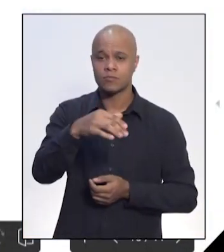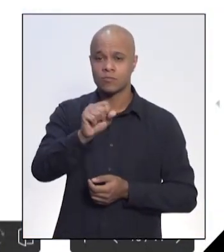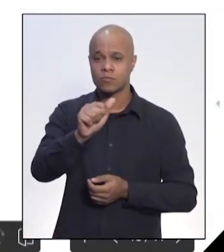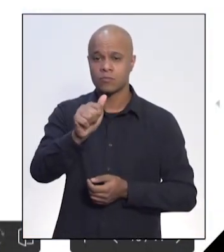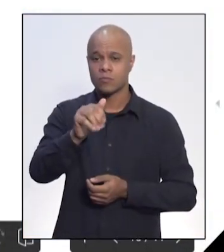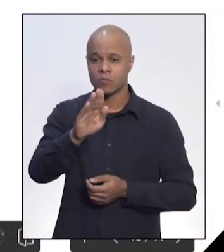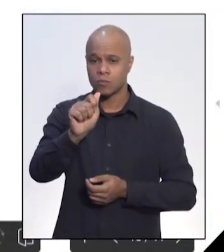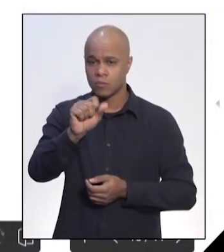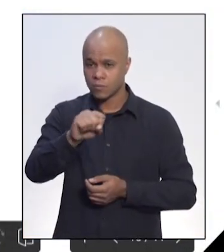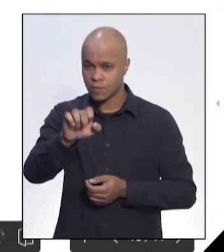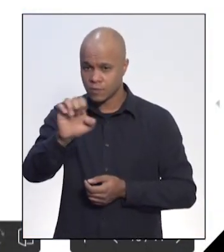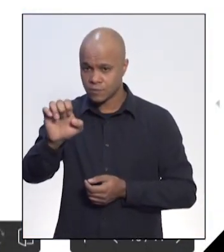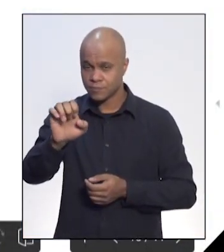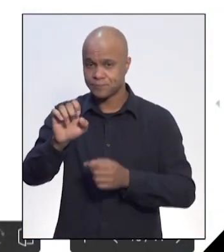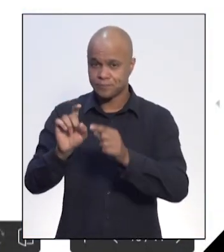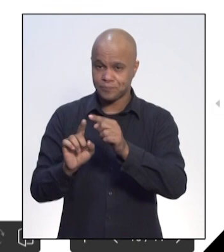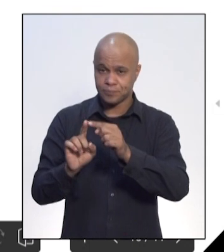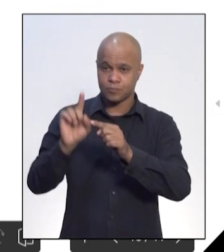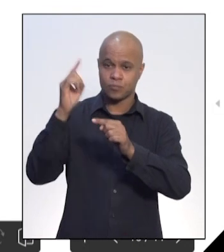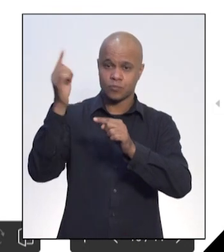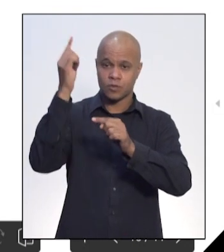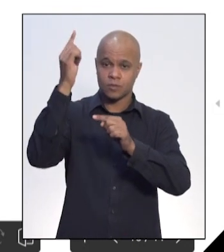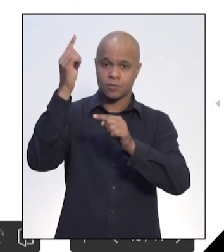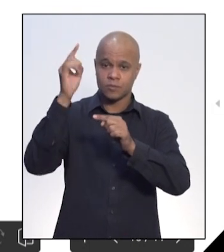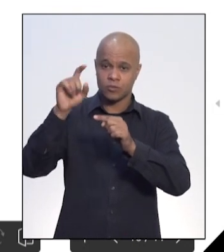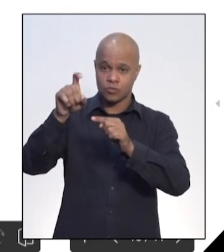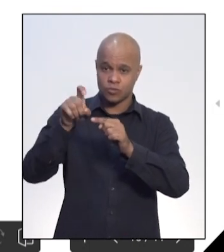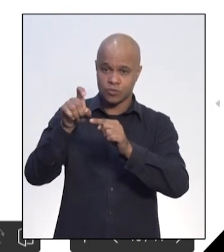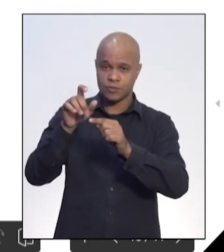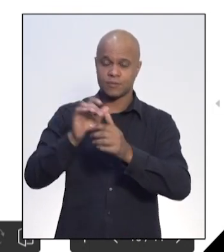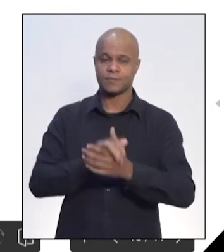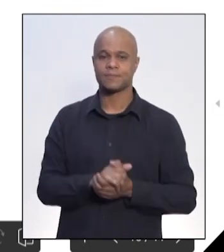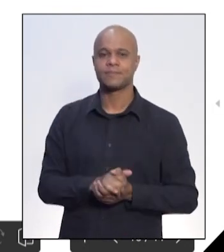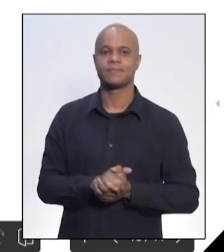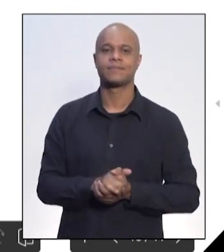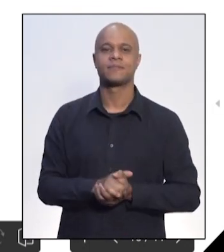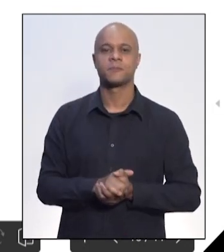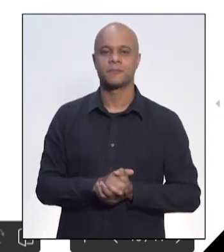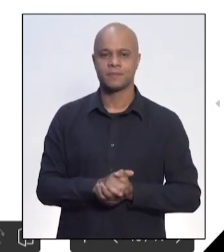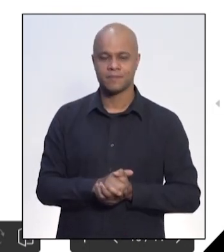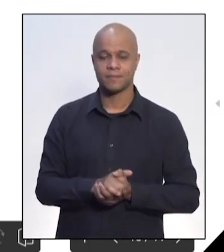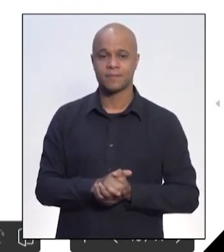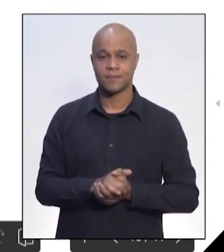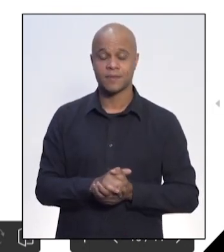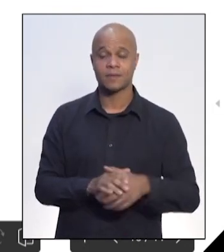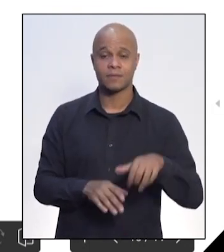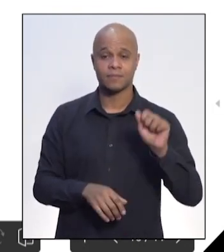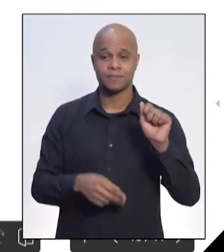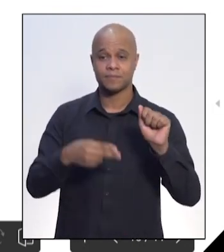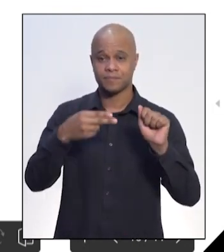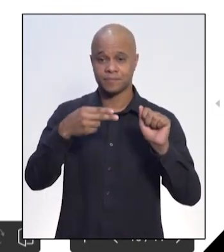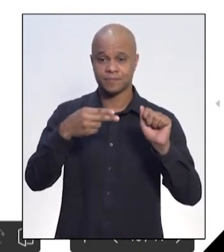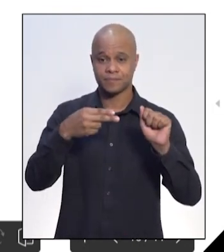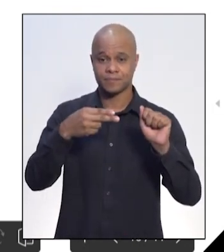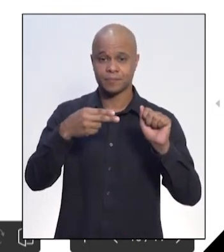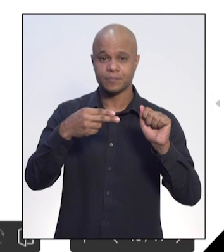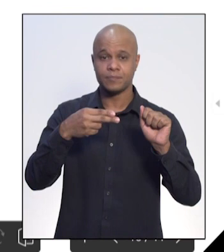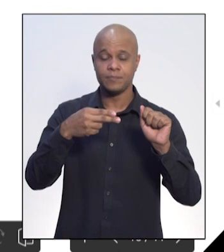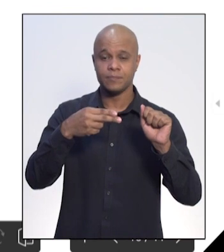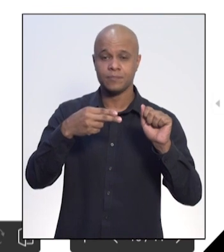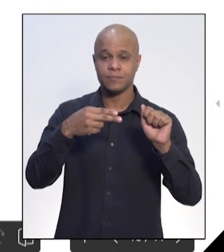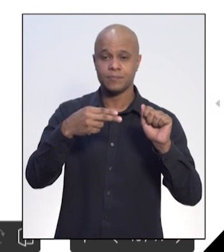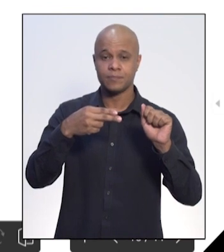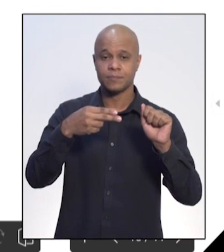minha altura. E a minha área, que a gente representa pela letra A, é